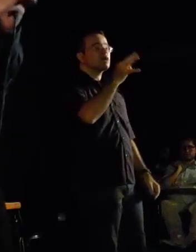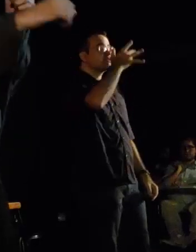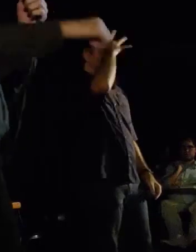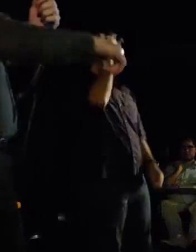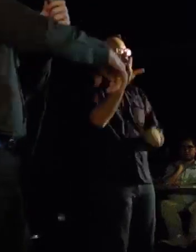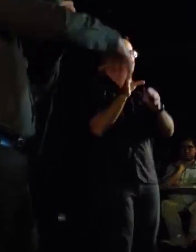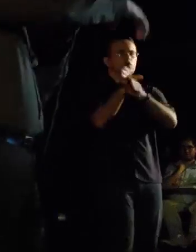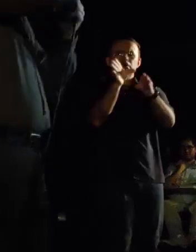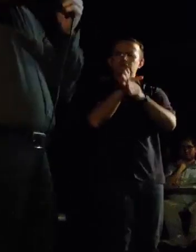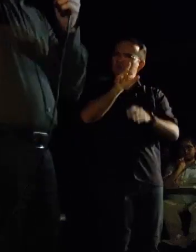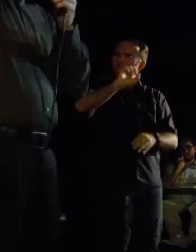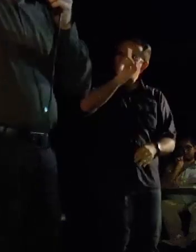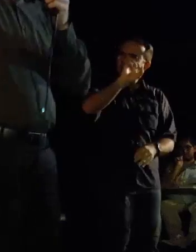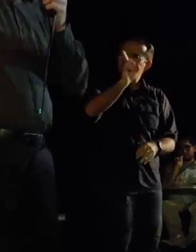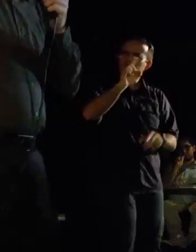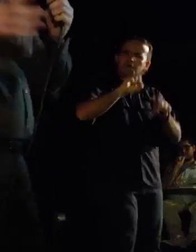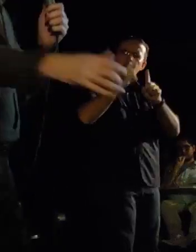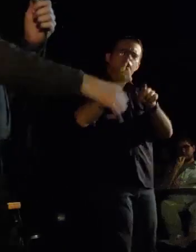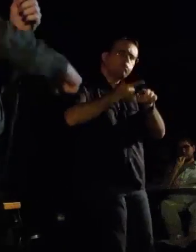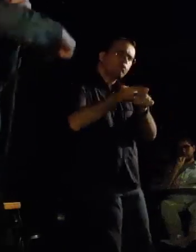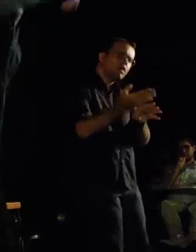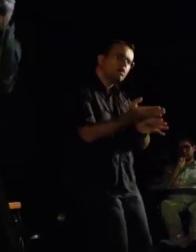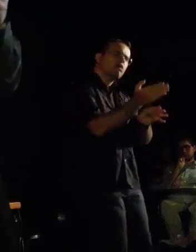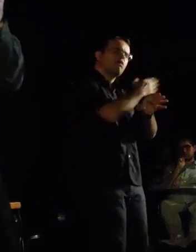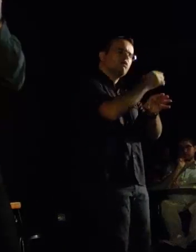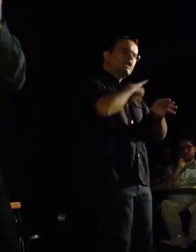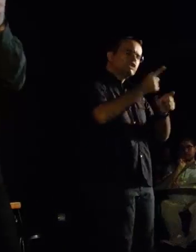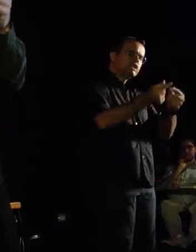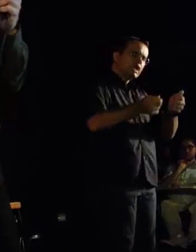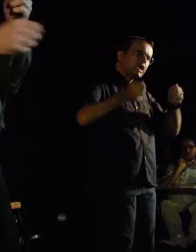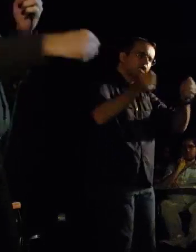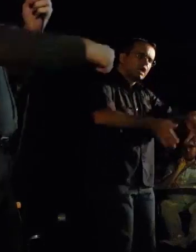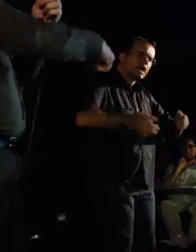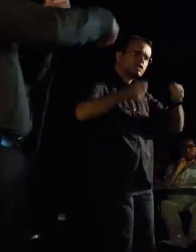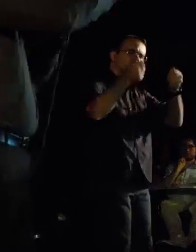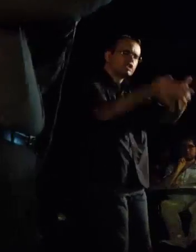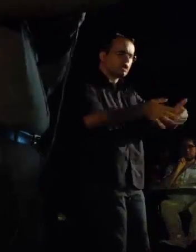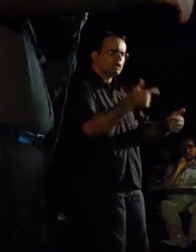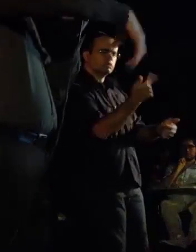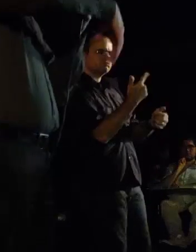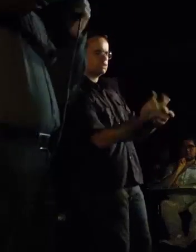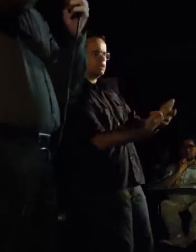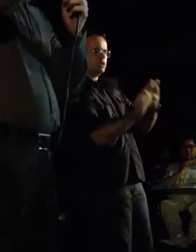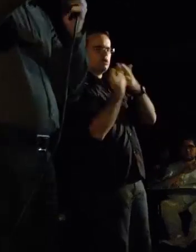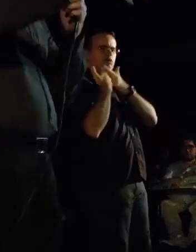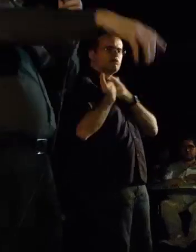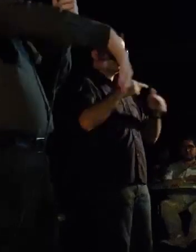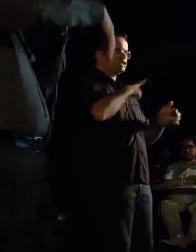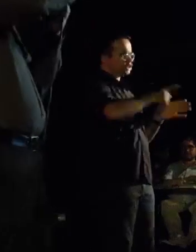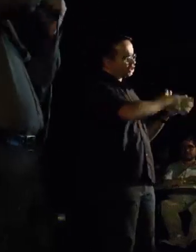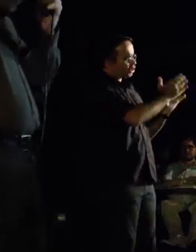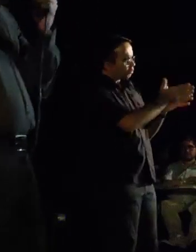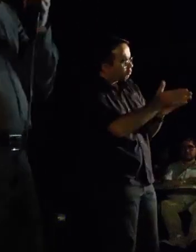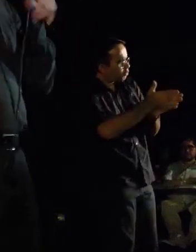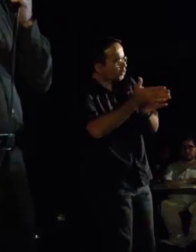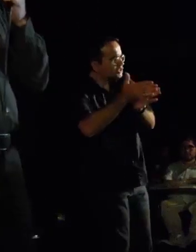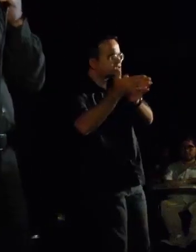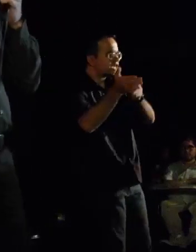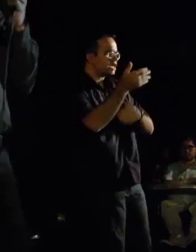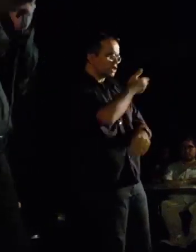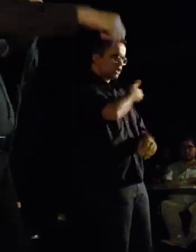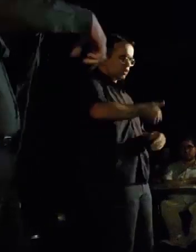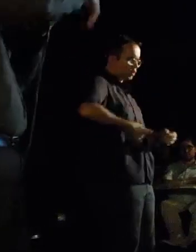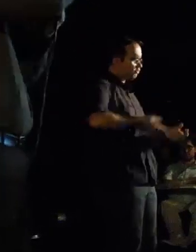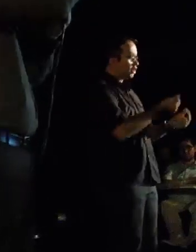do tipo: não, mas havia uma gastança, certo? Irresponsável, havia todo esse processo no torno do qual o Estado saía